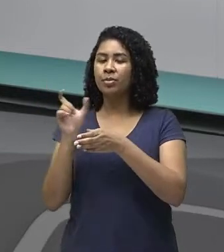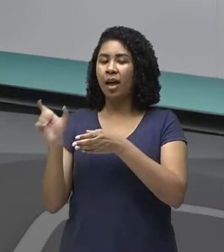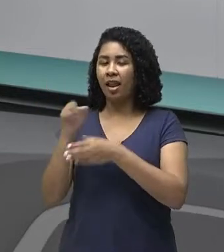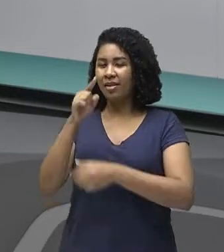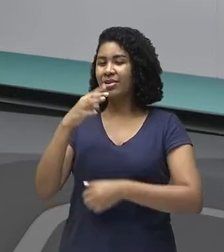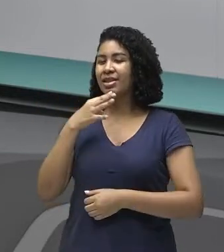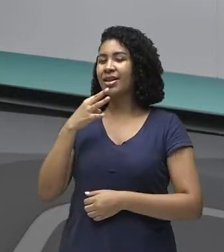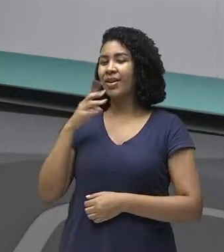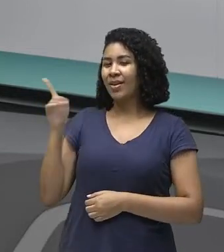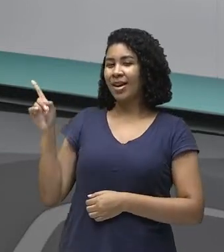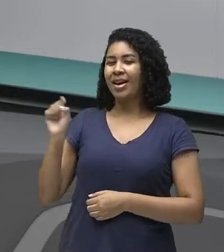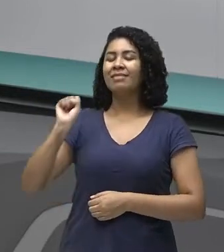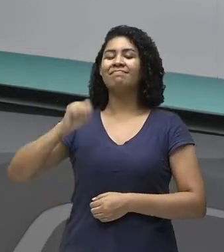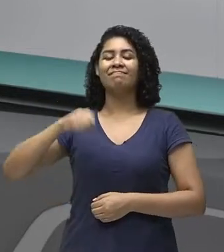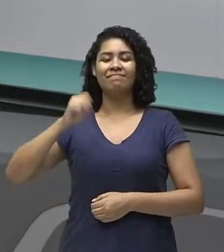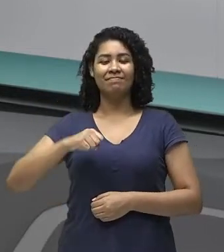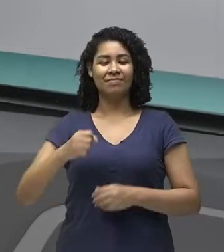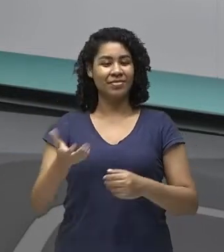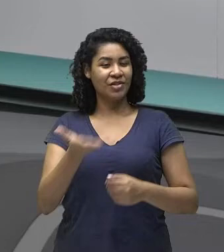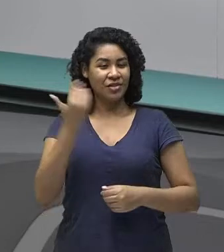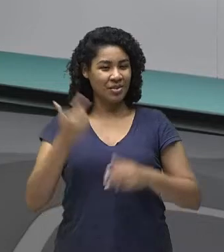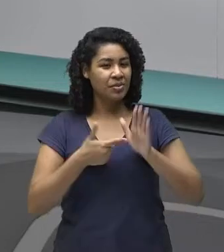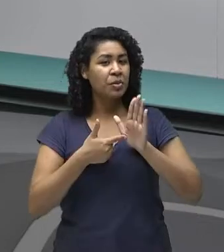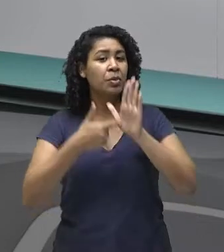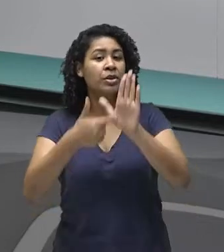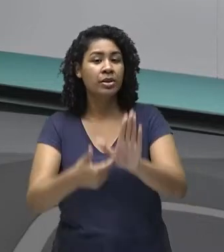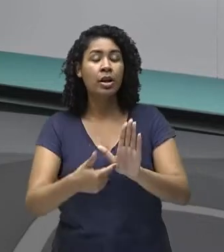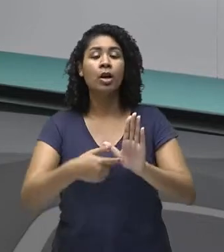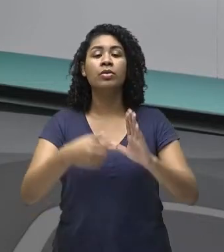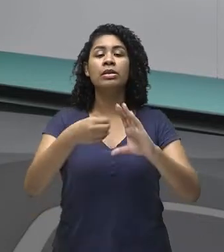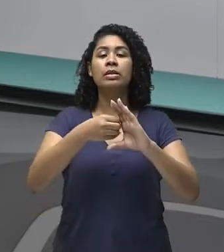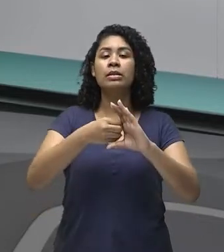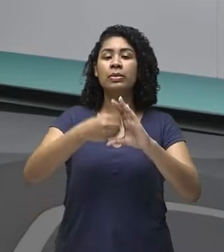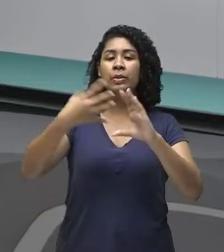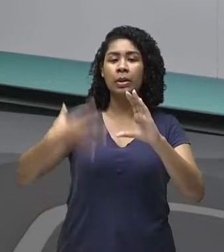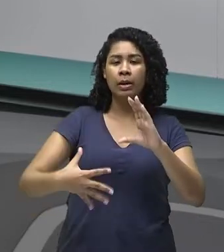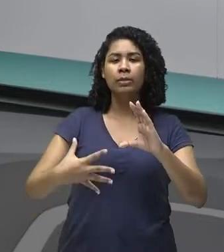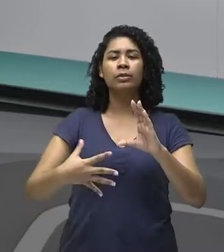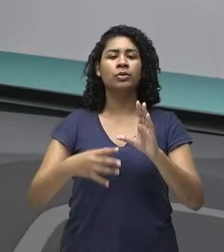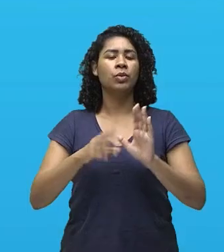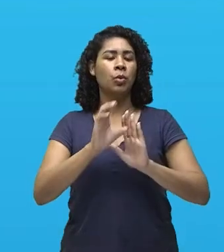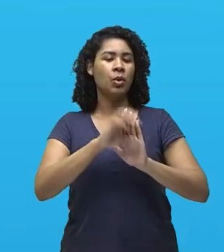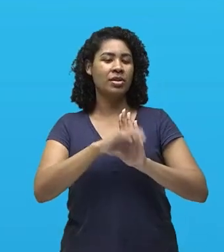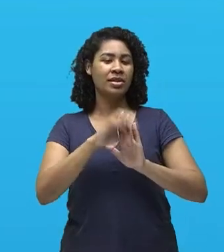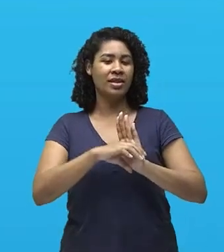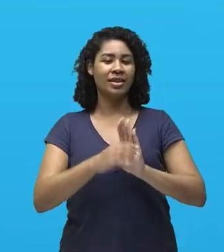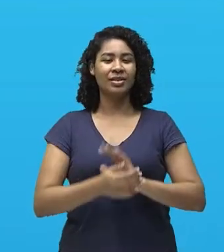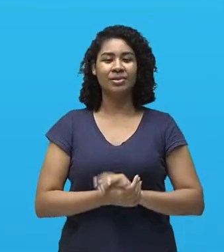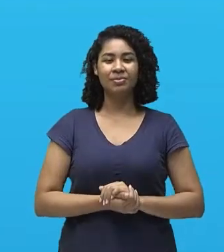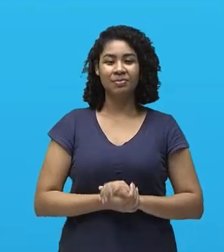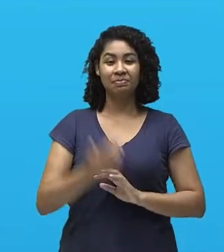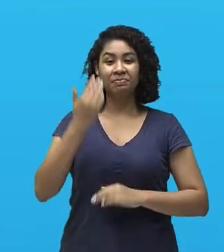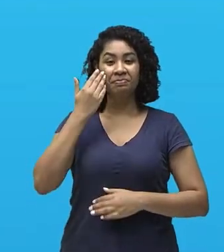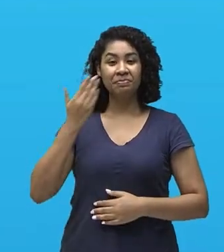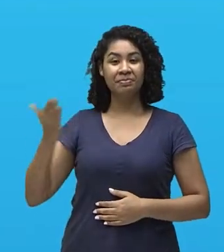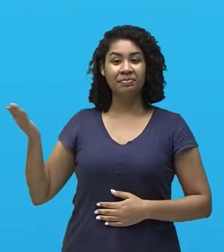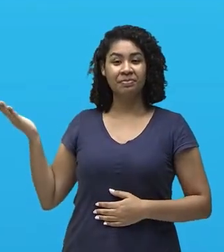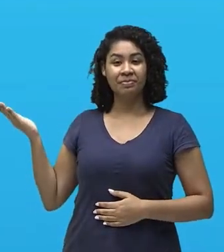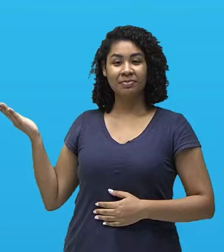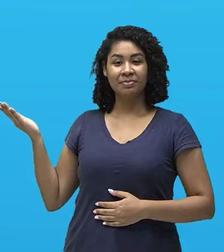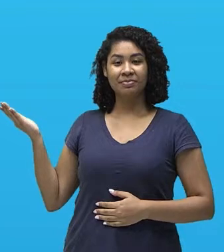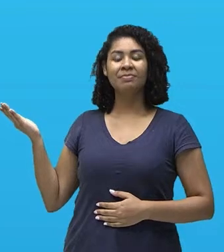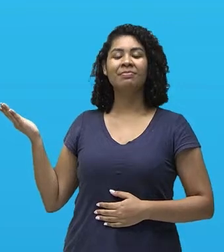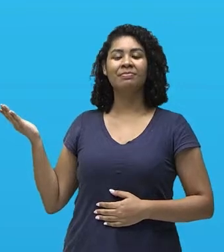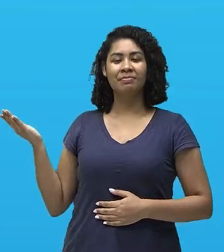o significado desse conceito, só pra gente memorizar. Let's go, vamos dar aqui uma olhada junto. Olha aí, the